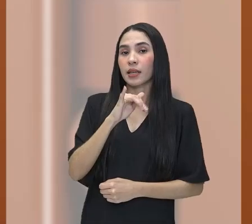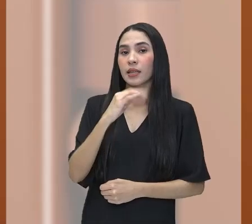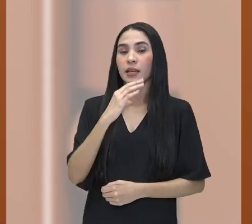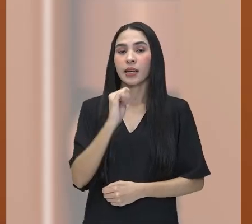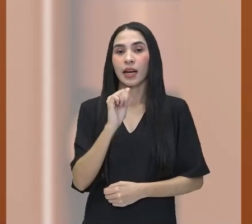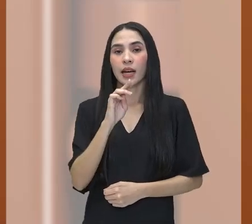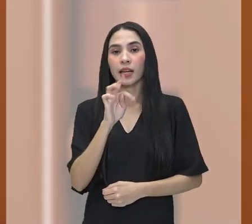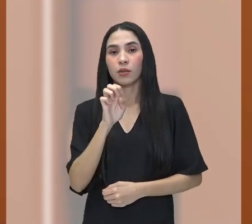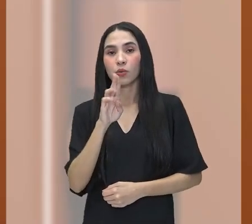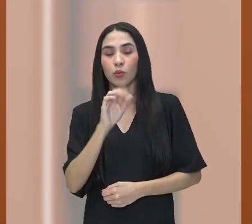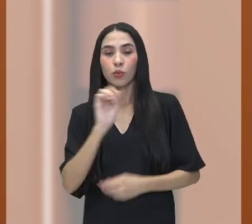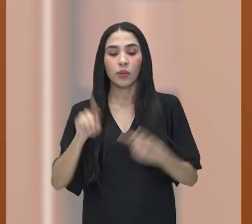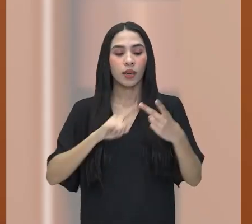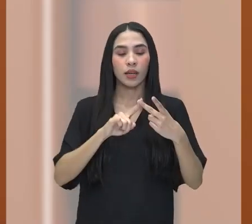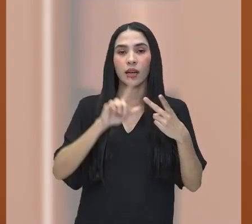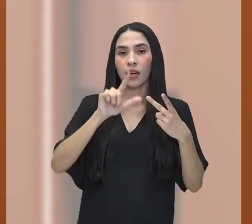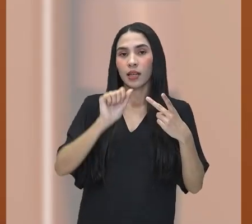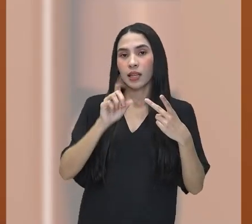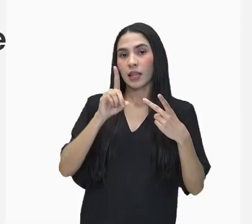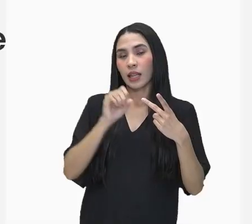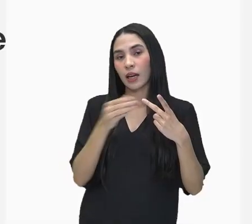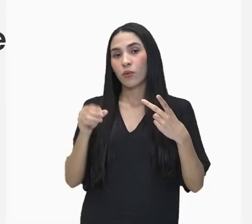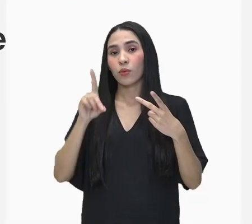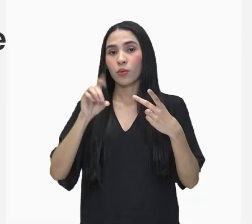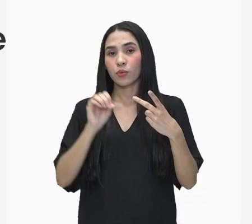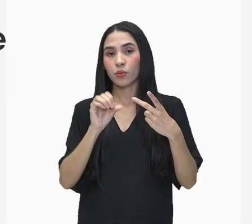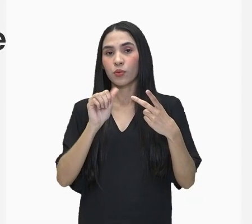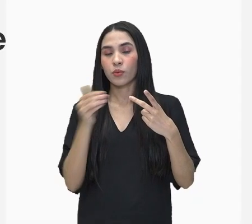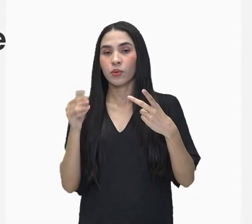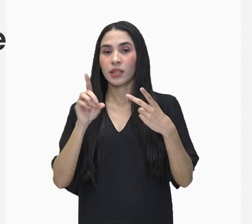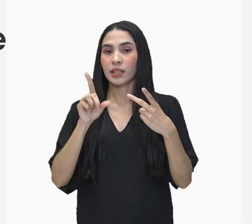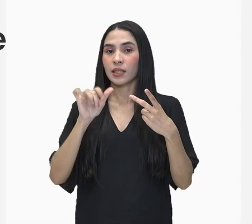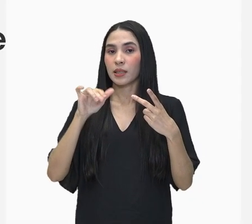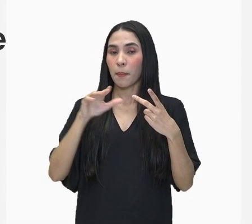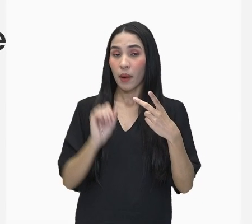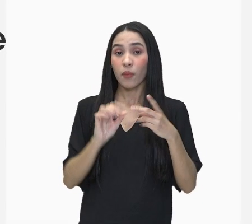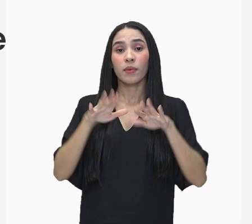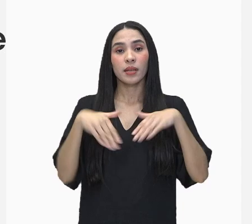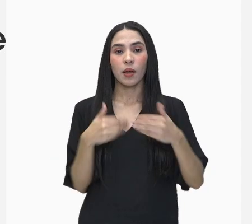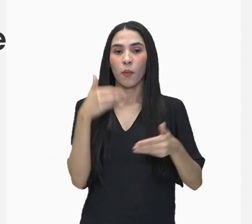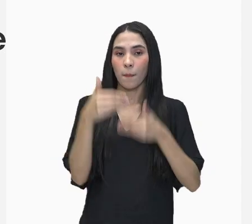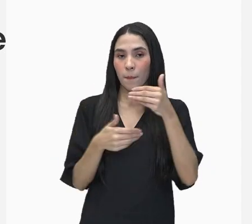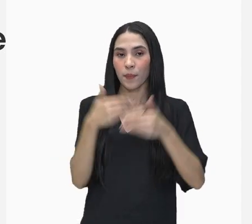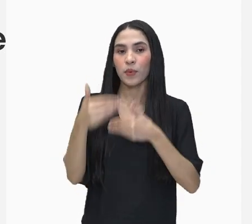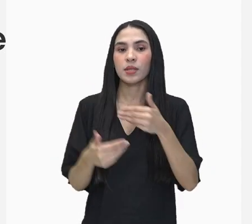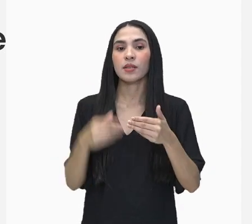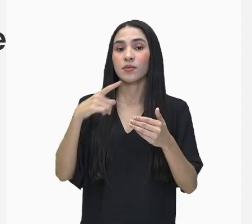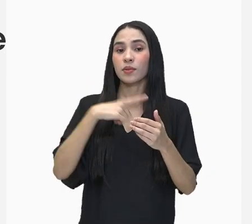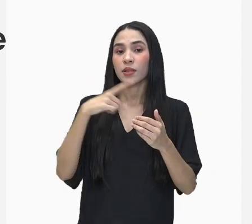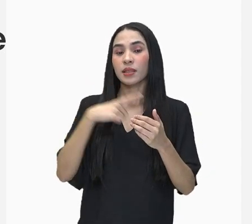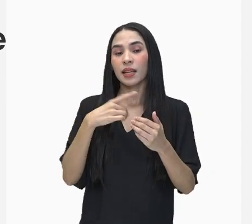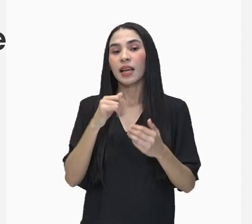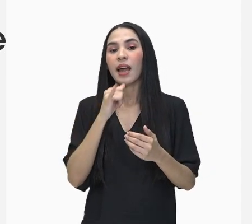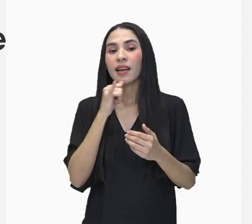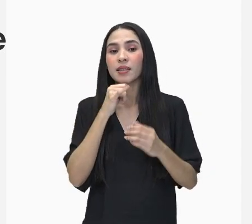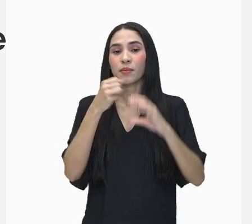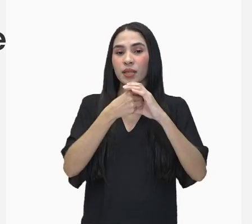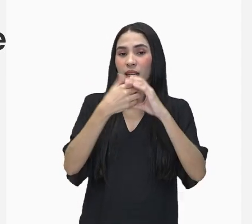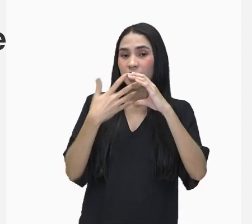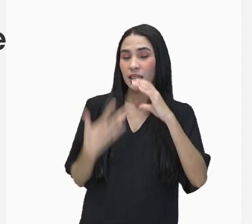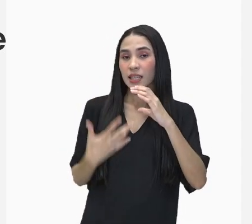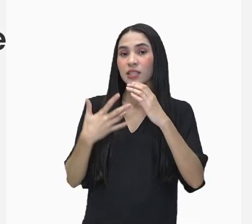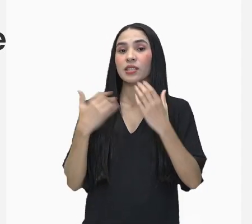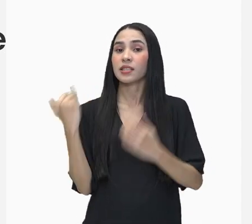Limão, entre outras. No processo de urbanização, nós temos fatores atrativos e fatores